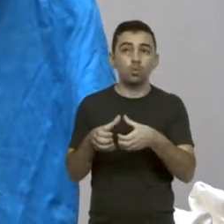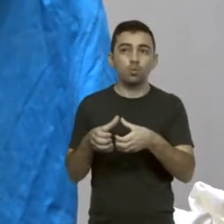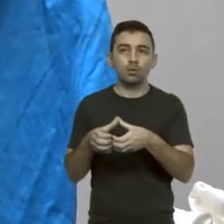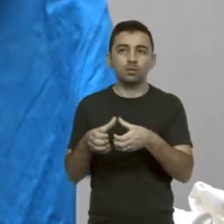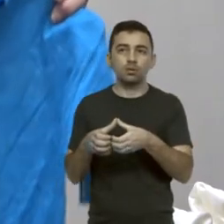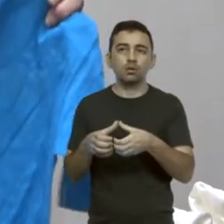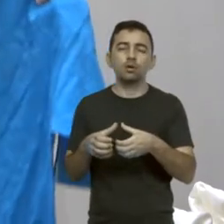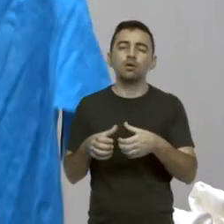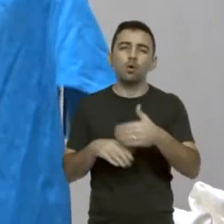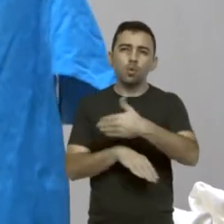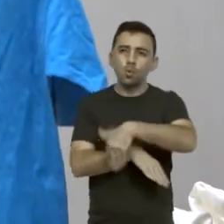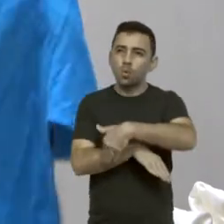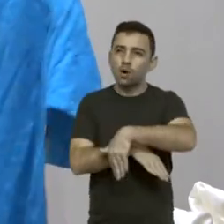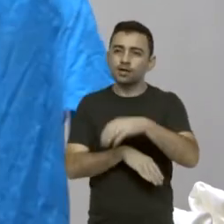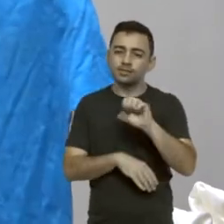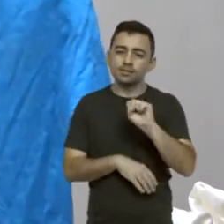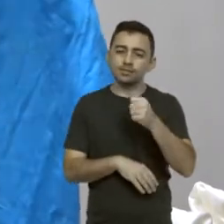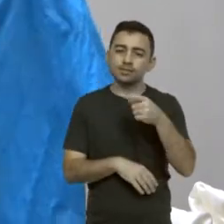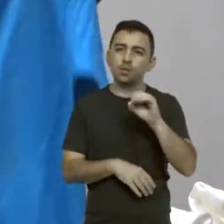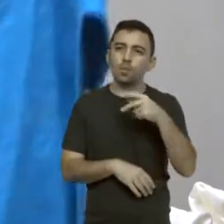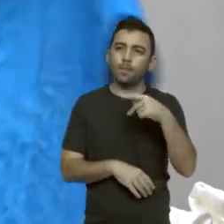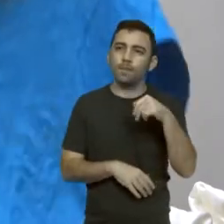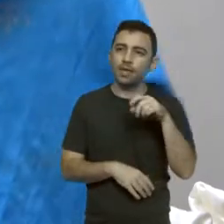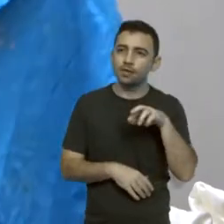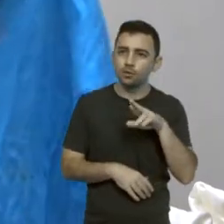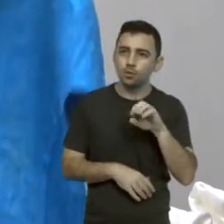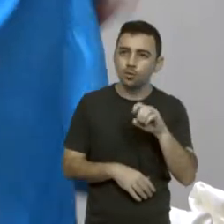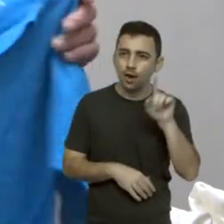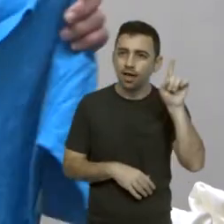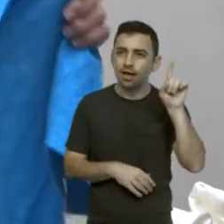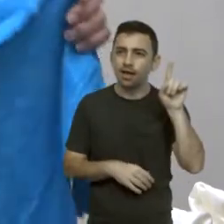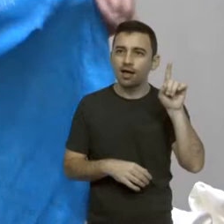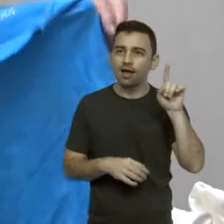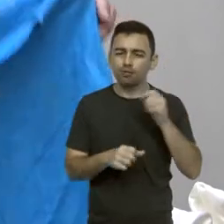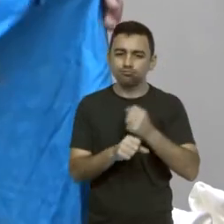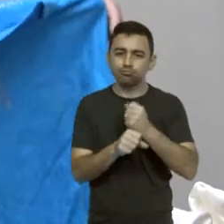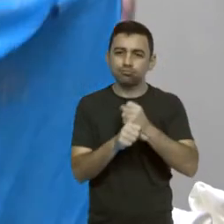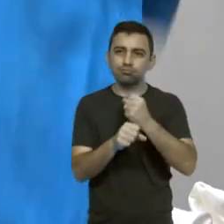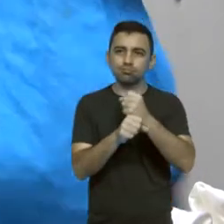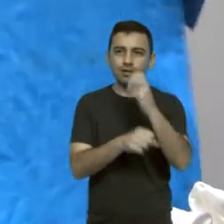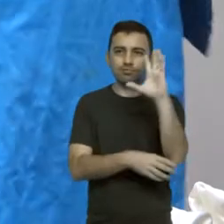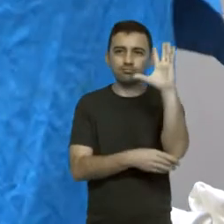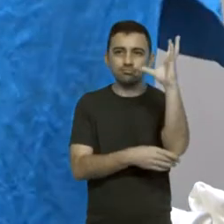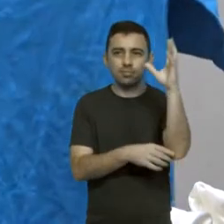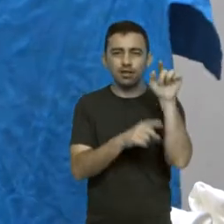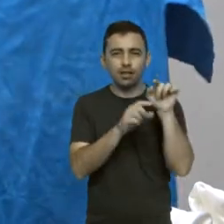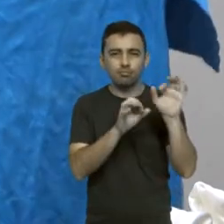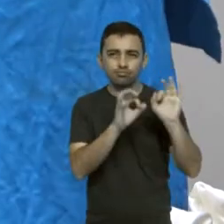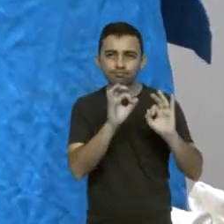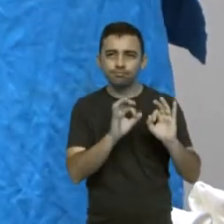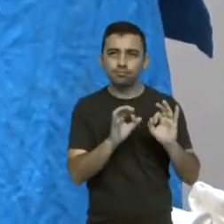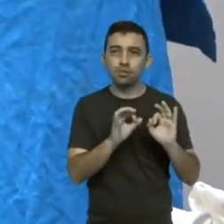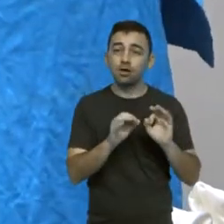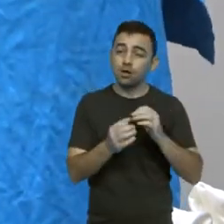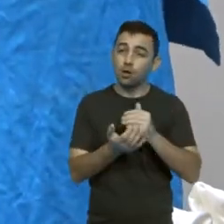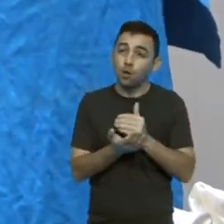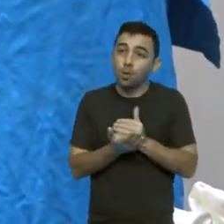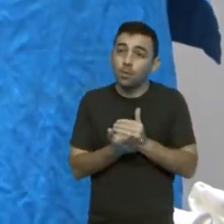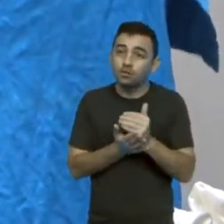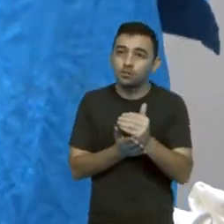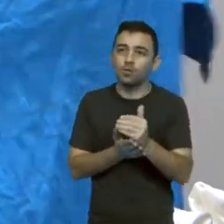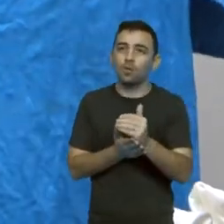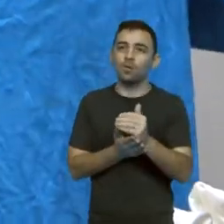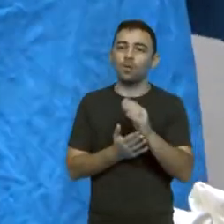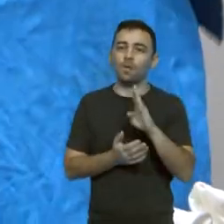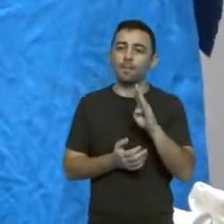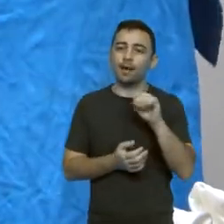se uniram, sentemos, construíram uma cabana para fazer amizade. E lá se criou o Bangalô. Obrigado